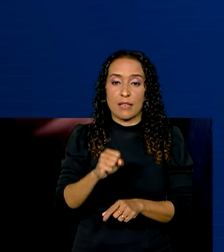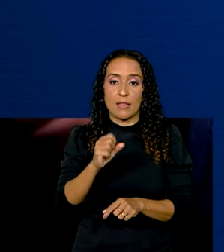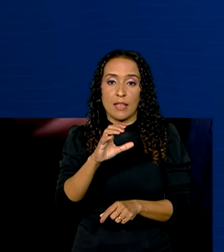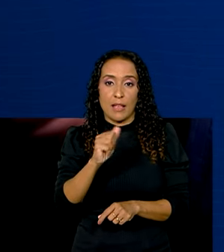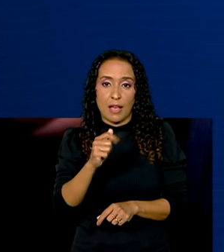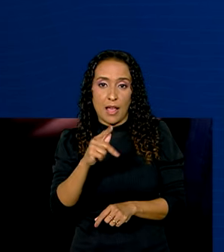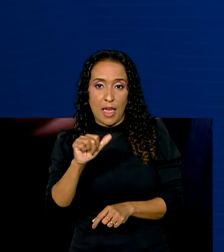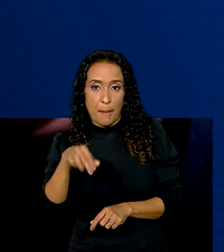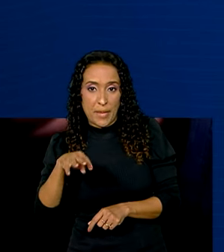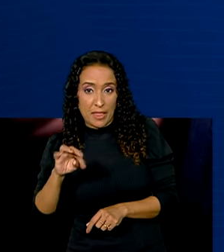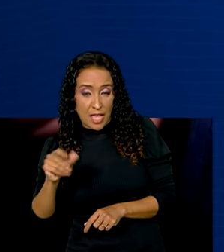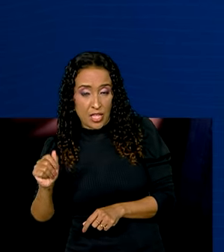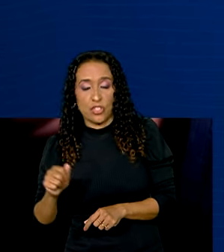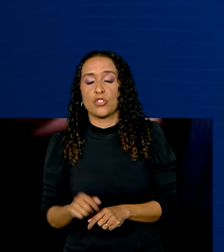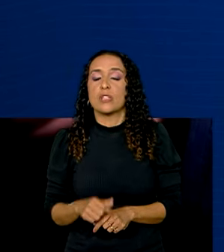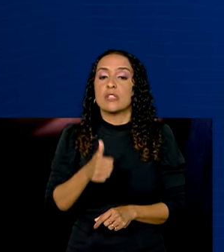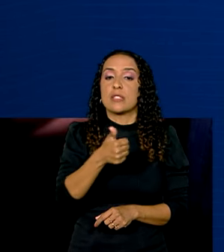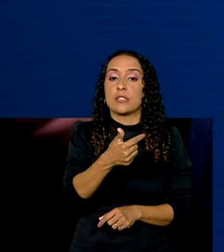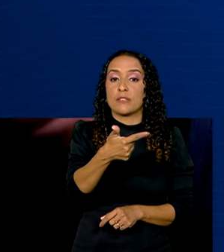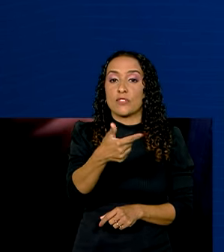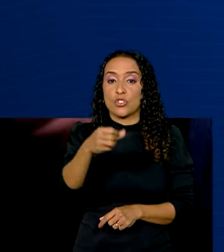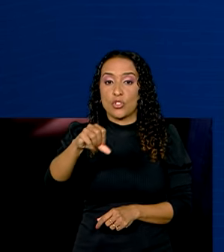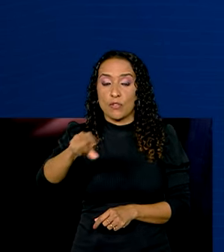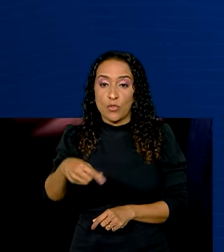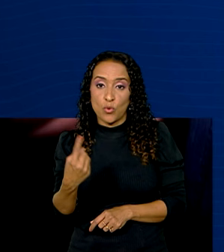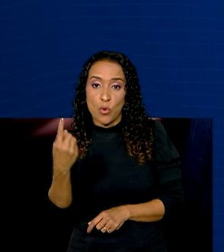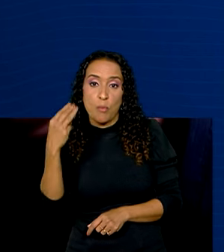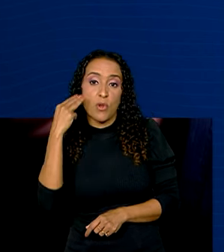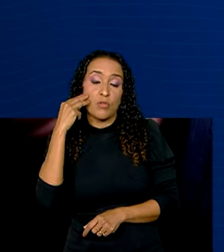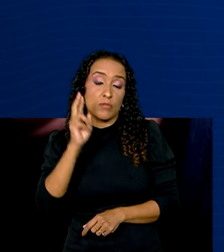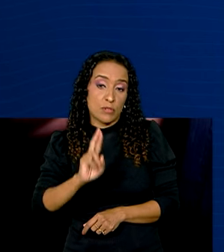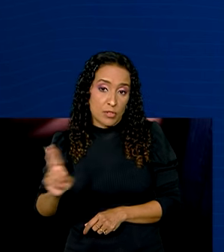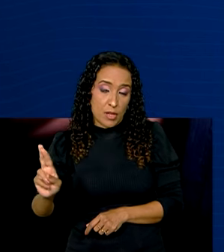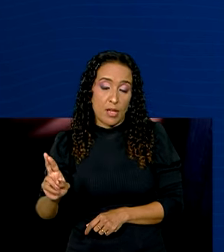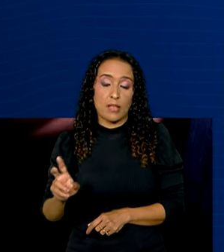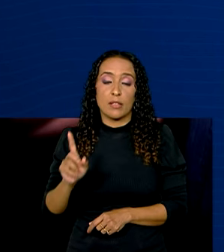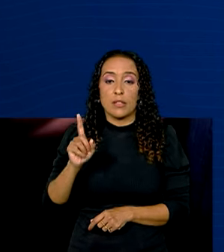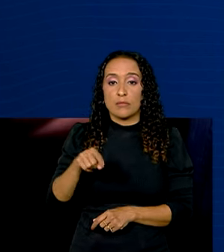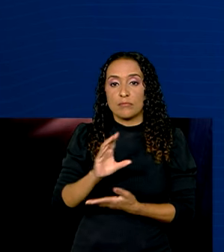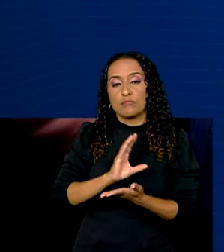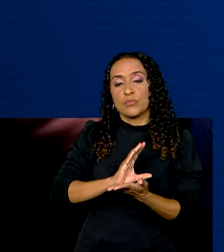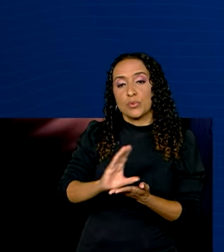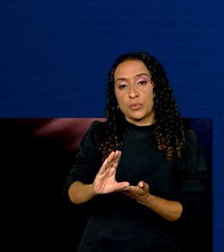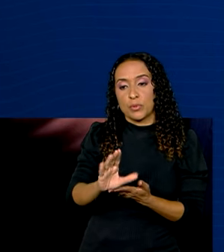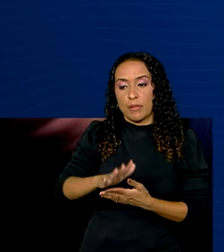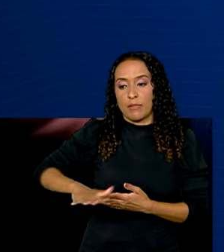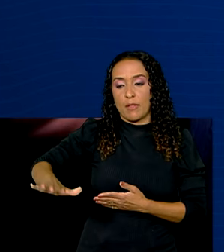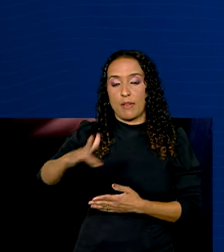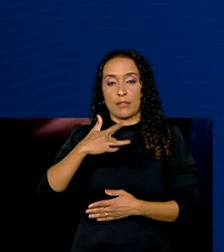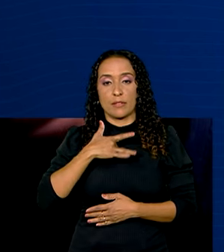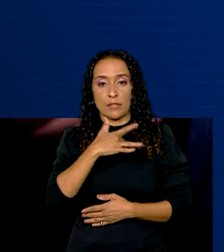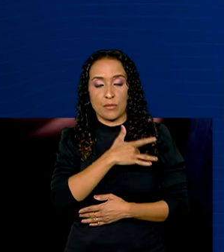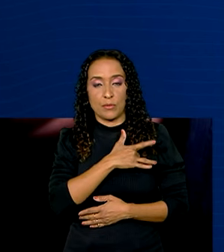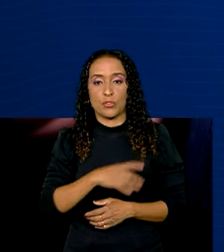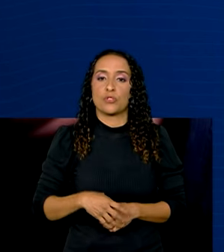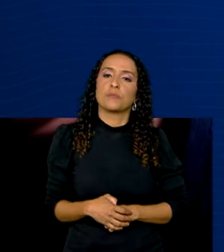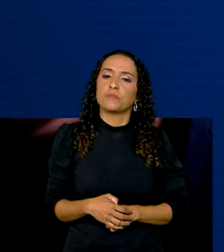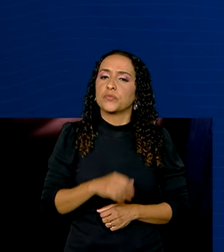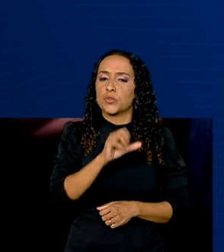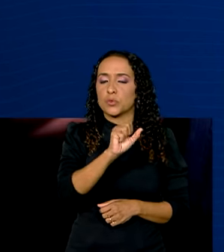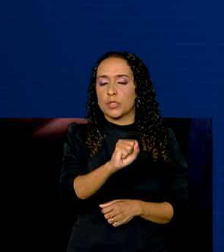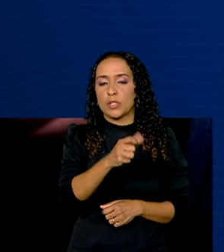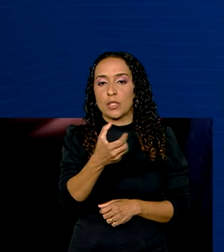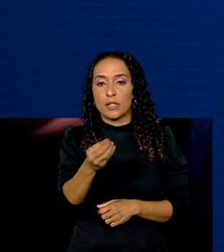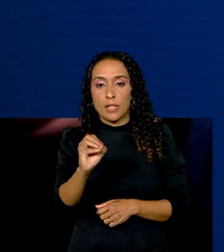Calamidade. 129,1 milhões de reais foram investidos na área da saúde, com